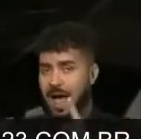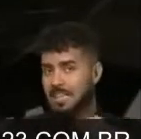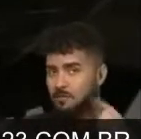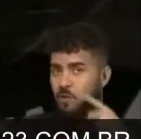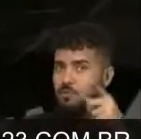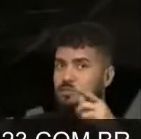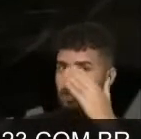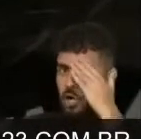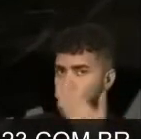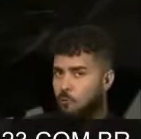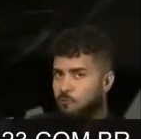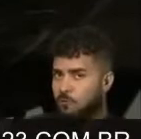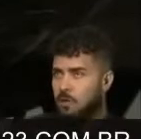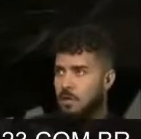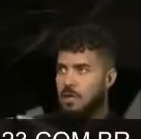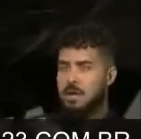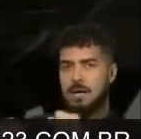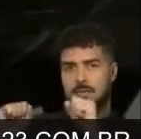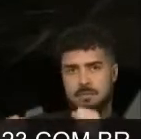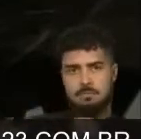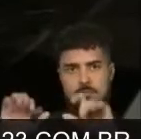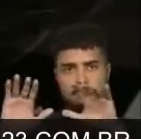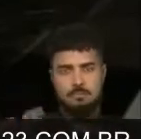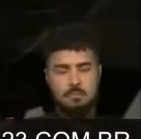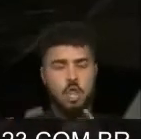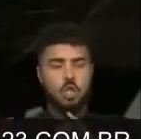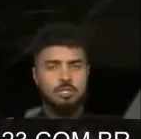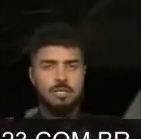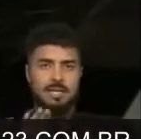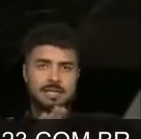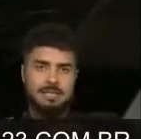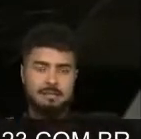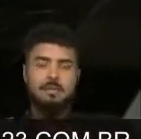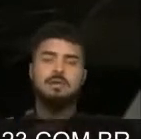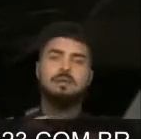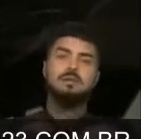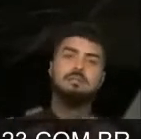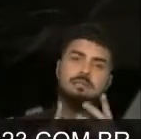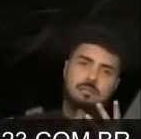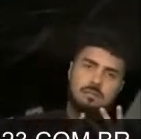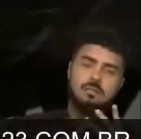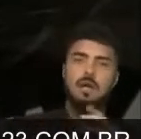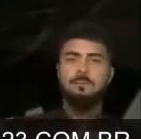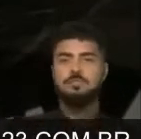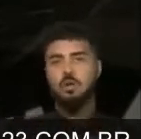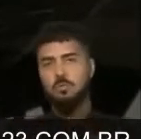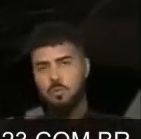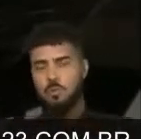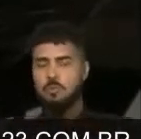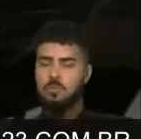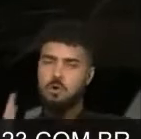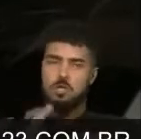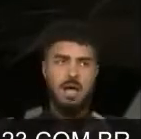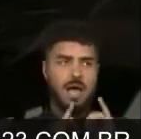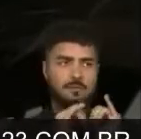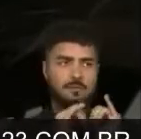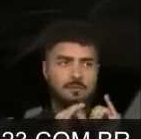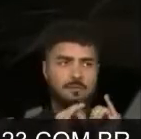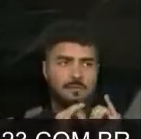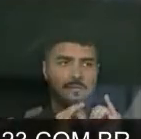sua confiança para que elabore uma notícia crime, né, em sede policial e pode ir diretamente ao Ministério Público comunicar esses